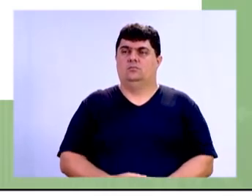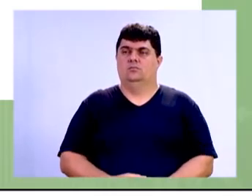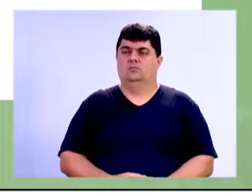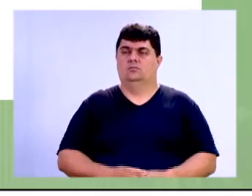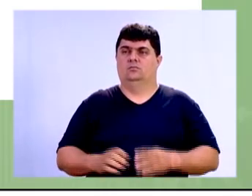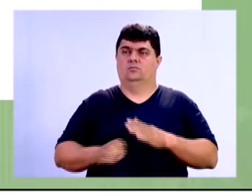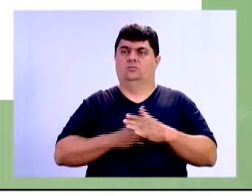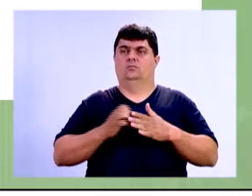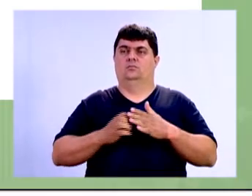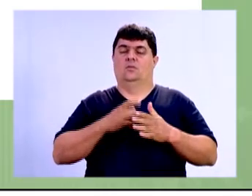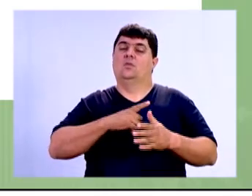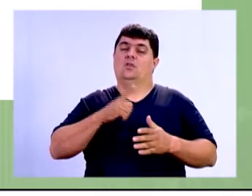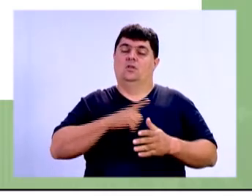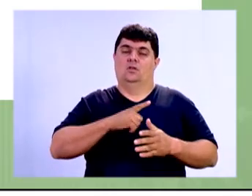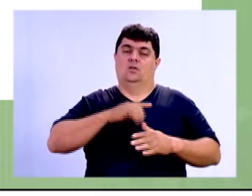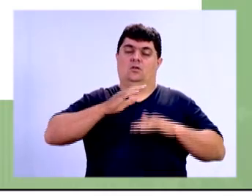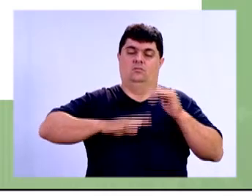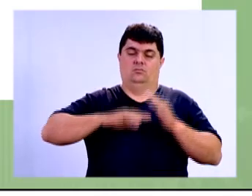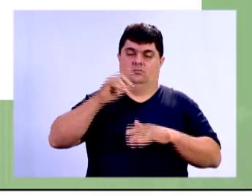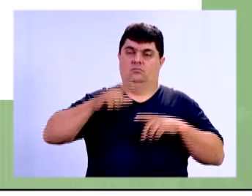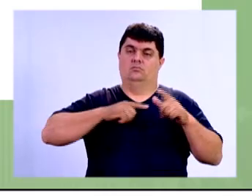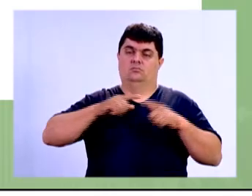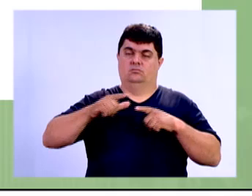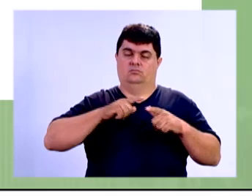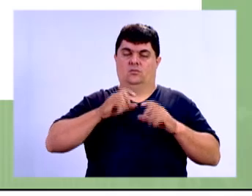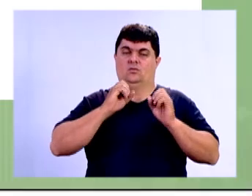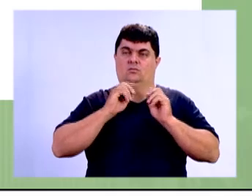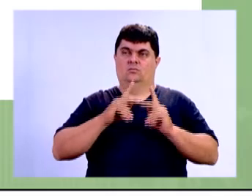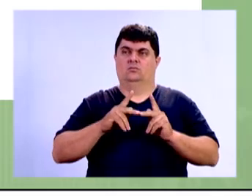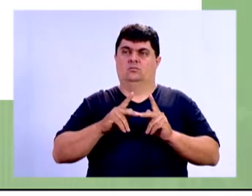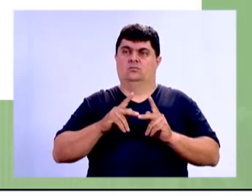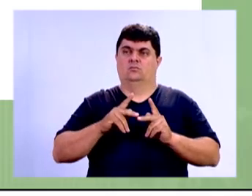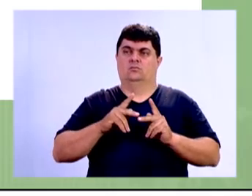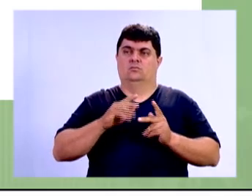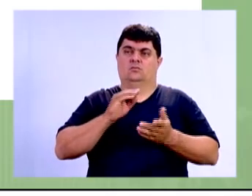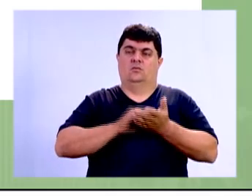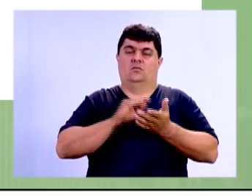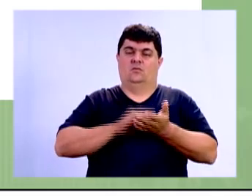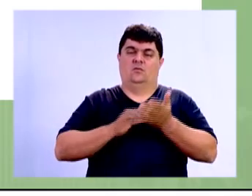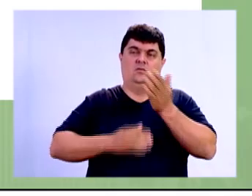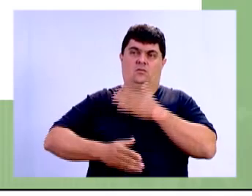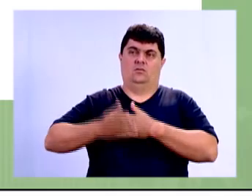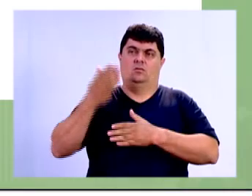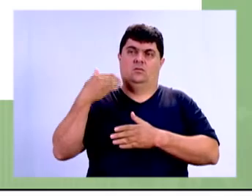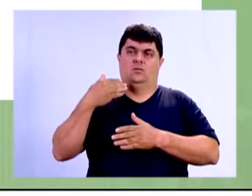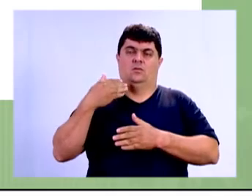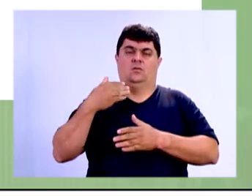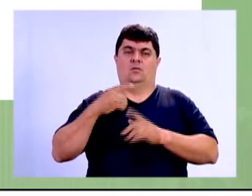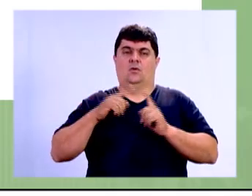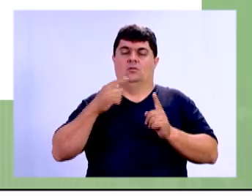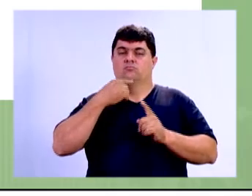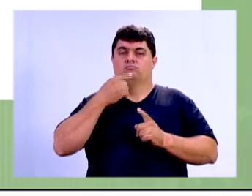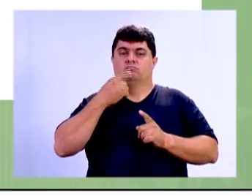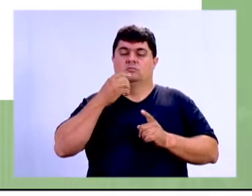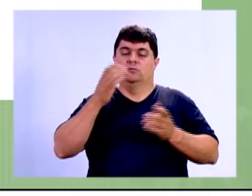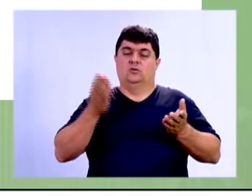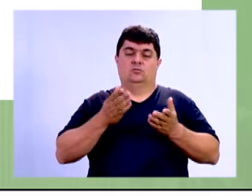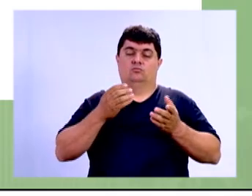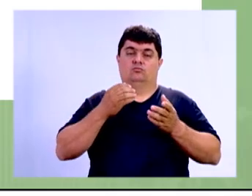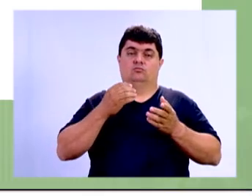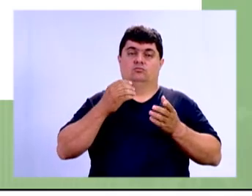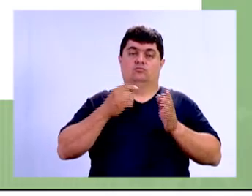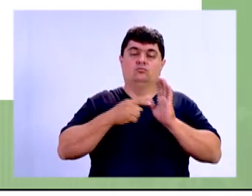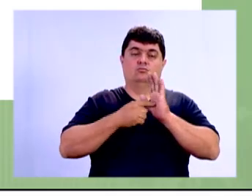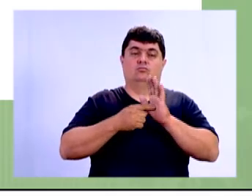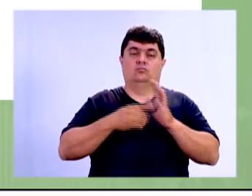empresa tem funcionários, ok, faltou isso na aula passada, mas não tinha como mostrar isso para vocês enquanto você não tivesse